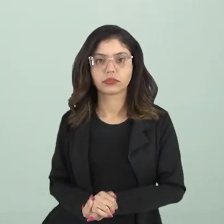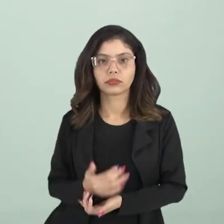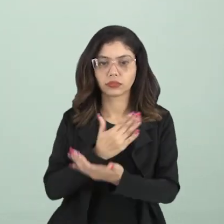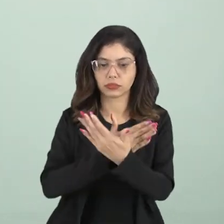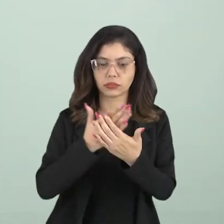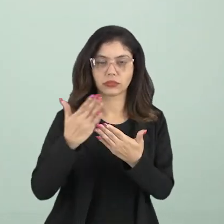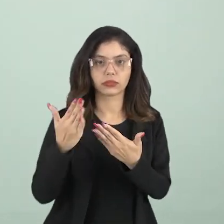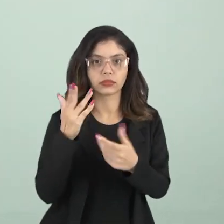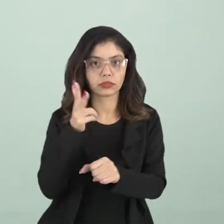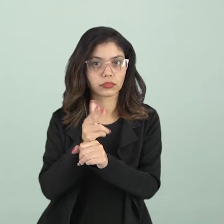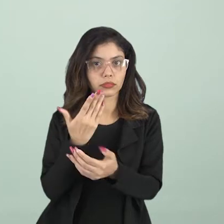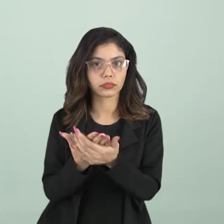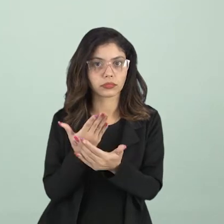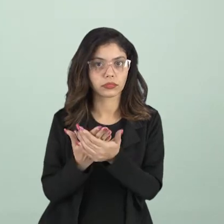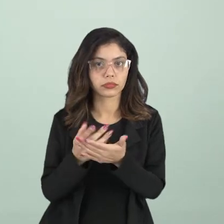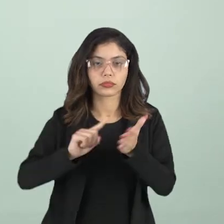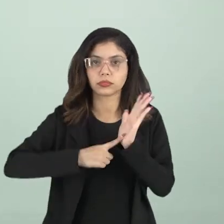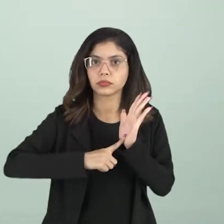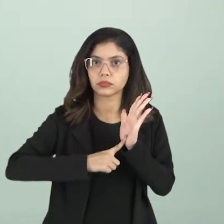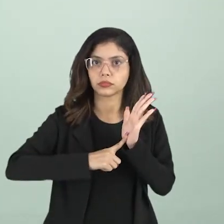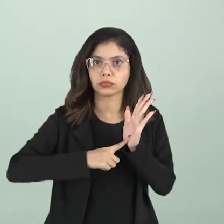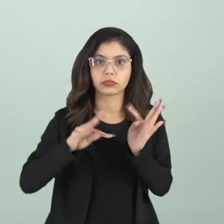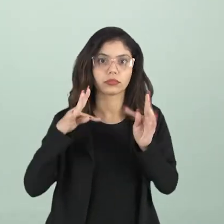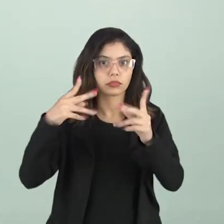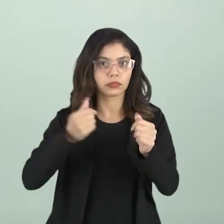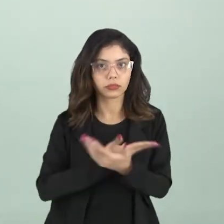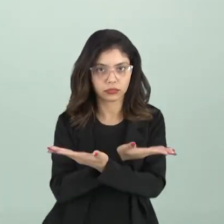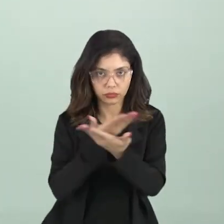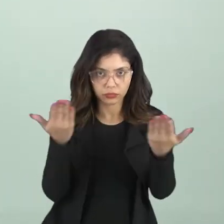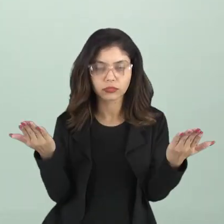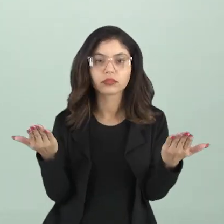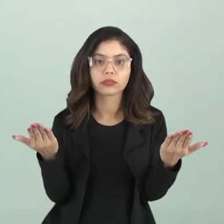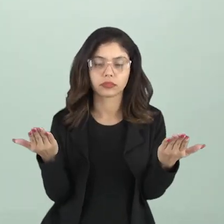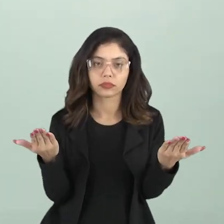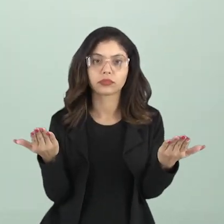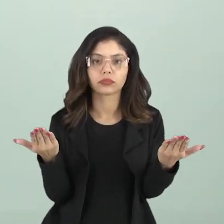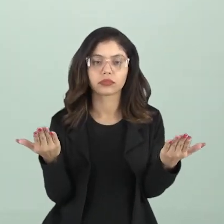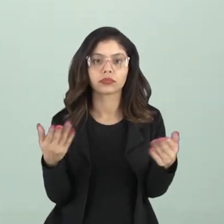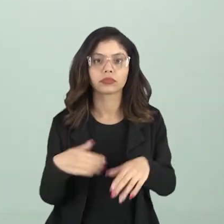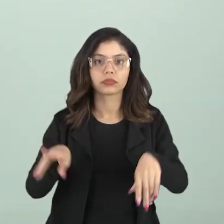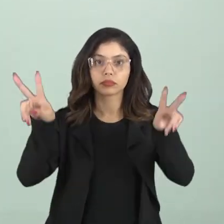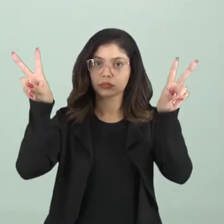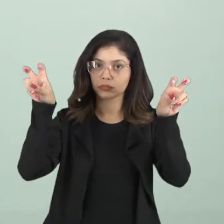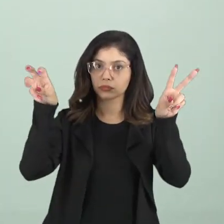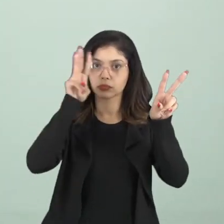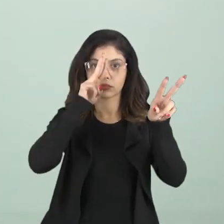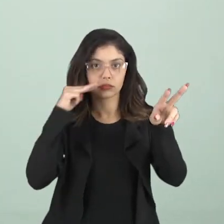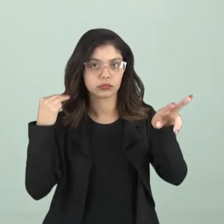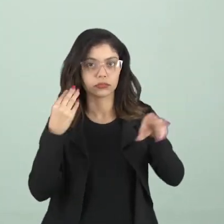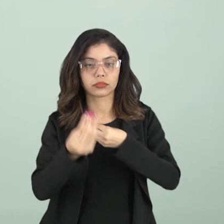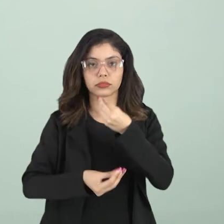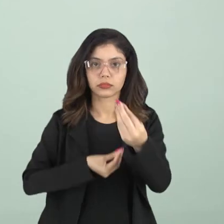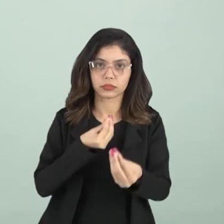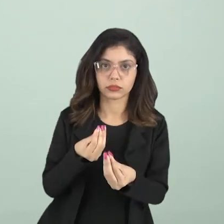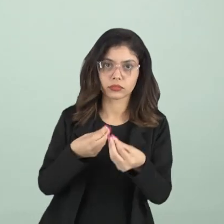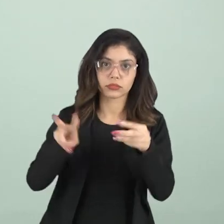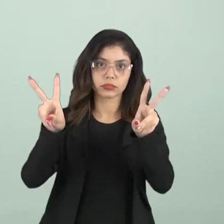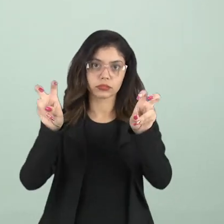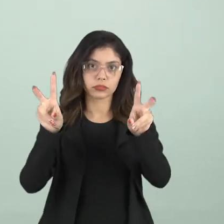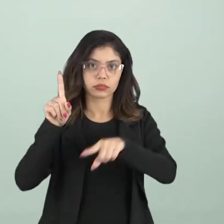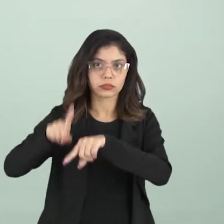Logo no início da videoaula, eu pontuei a todos vocês que A teoria de Karl Marx é tida como uma